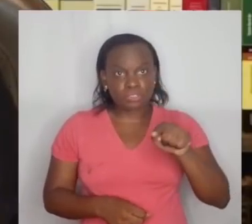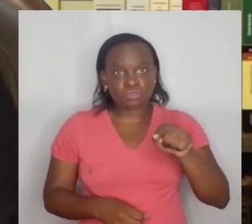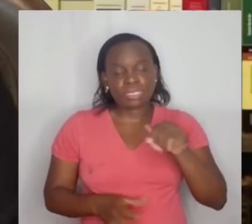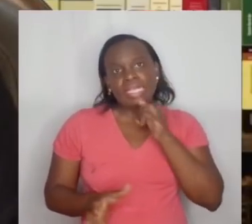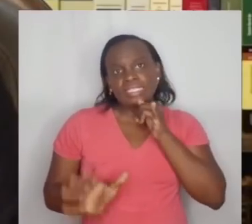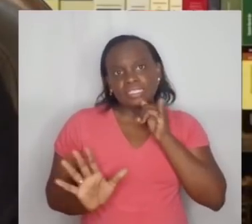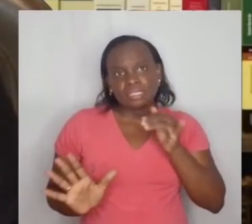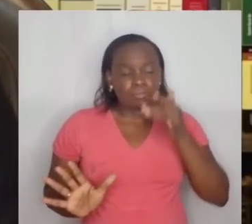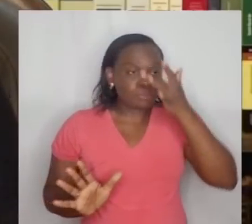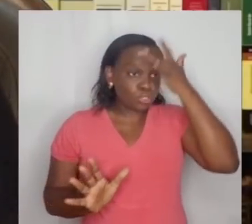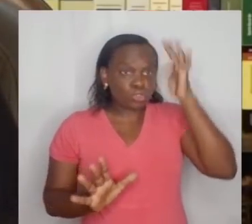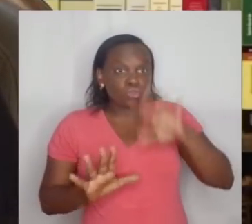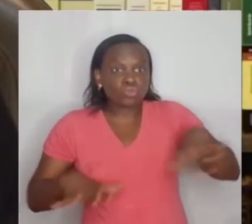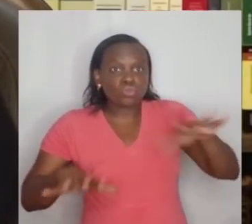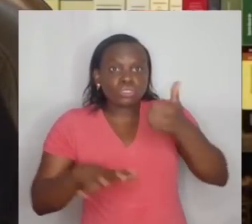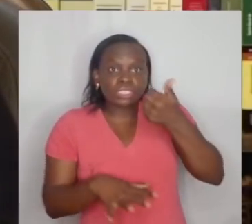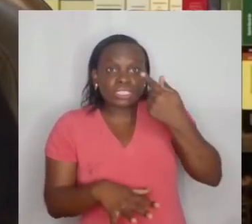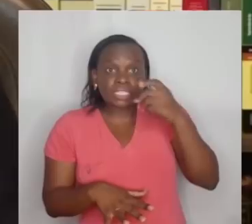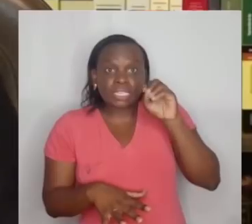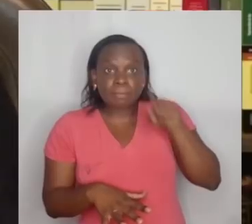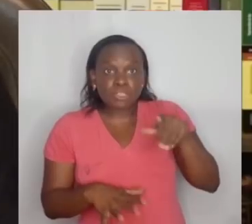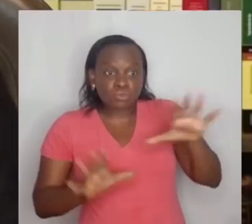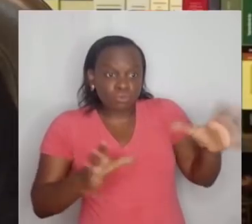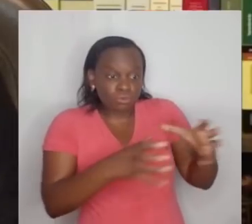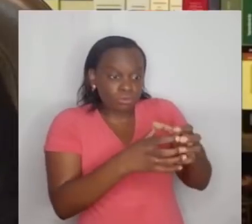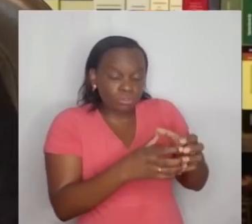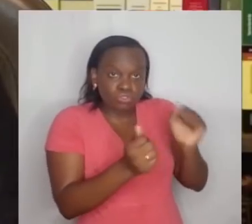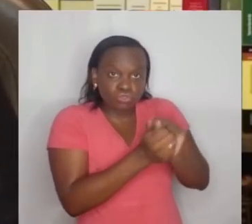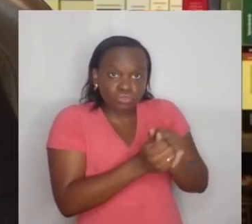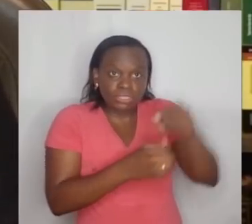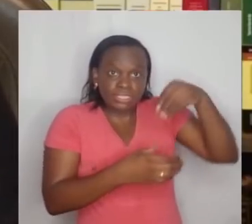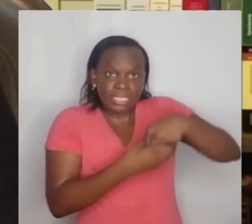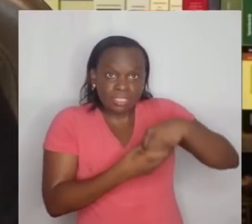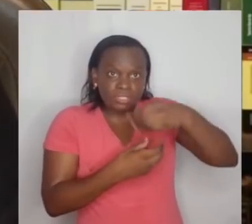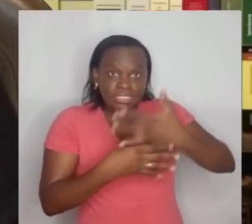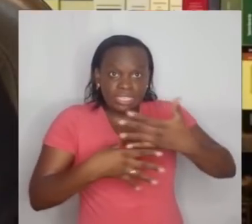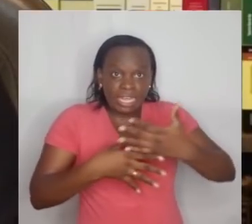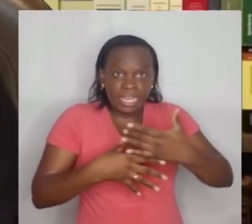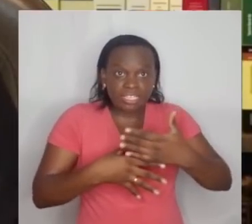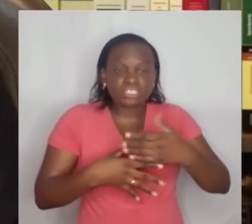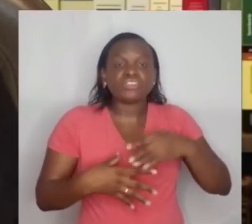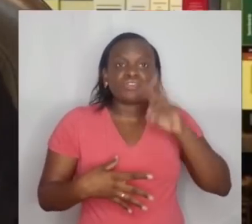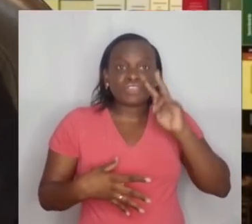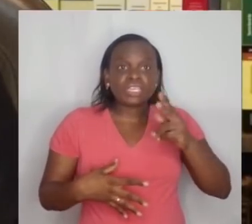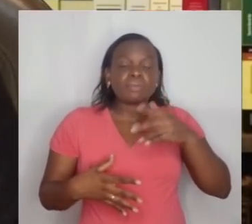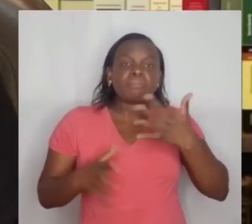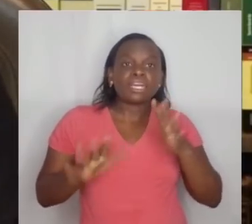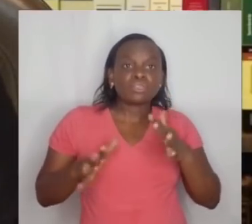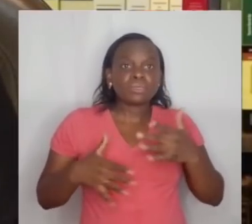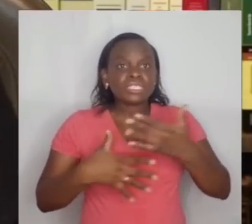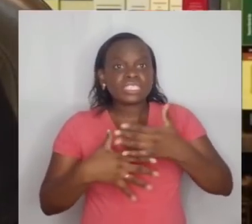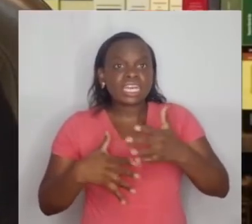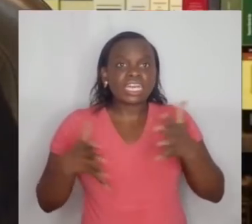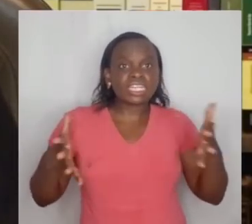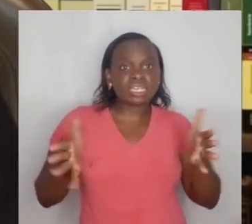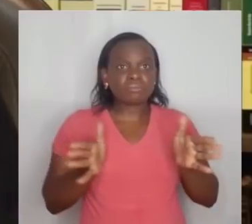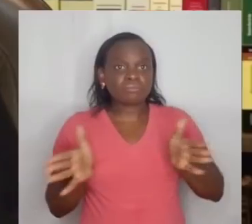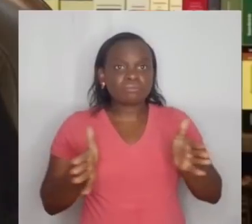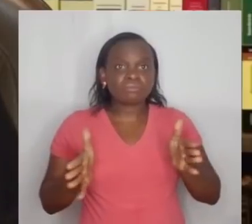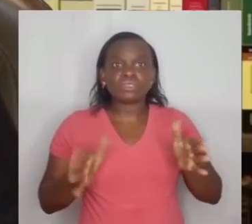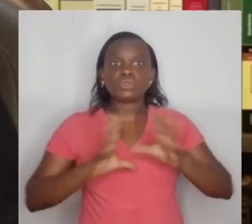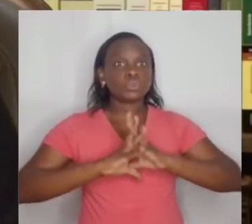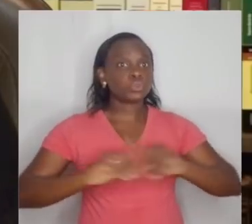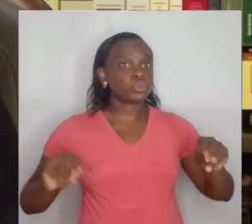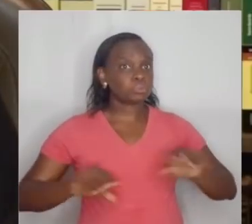seja, se concentrássemos todas essas mortes em uma única cidade, teríamos visto um município de médio porte